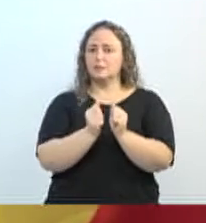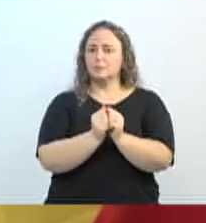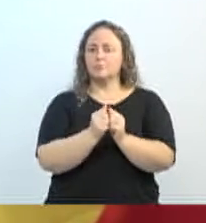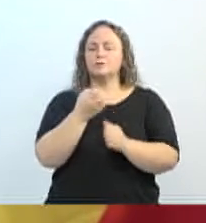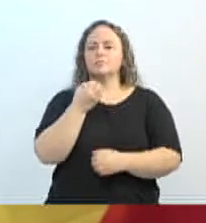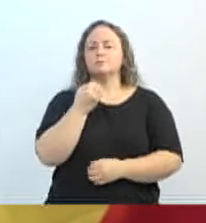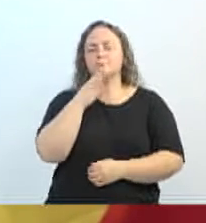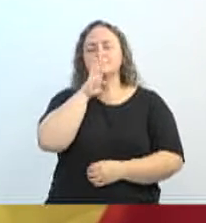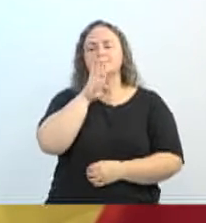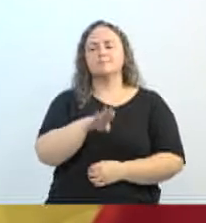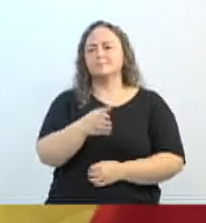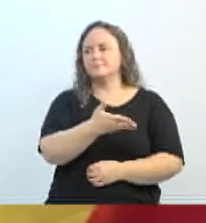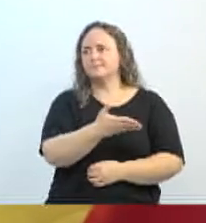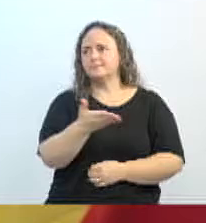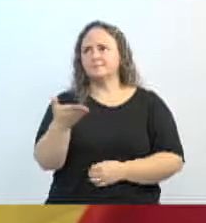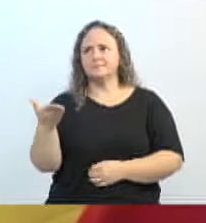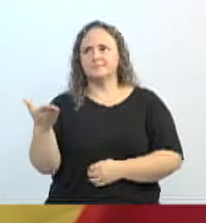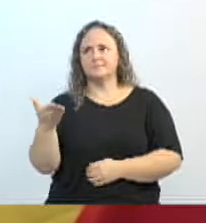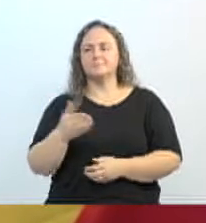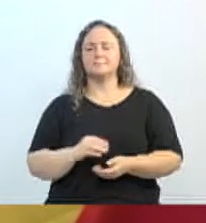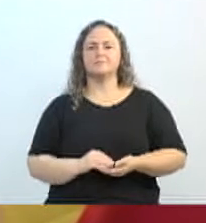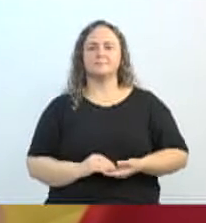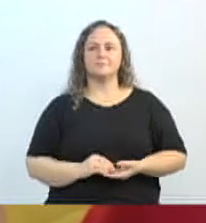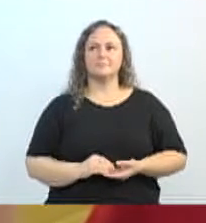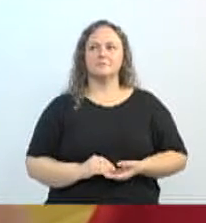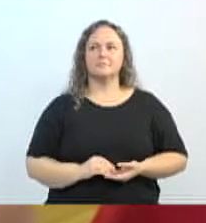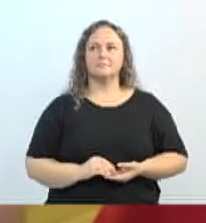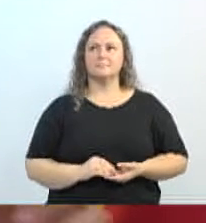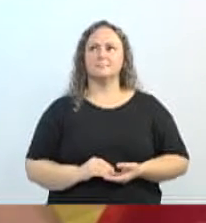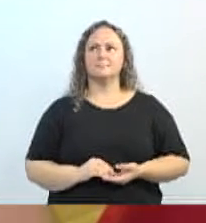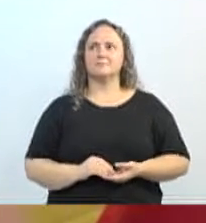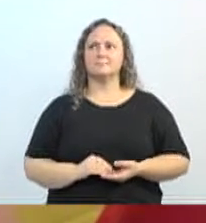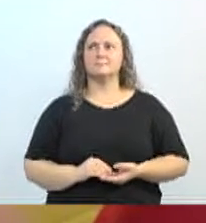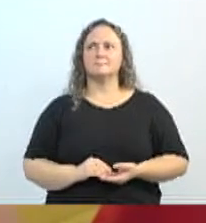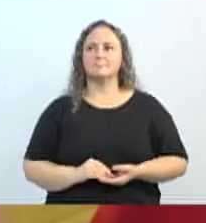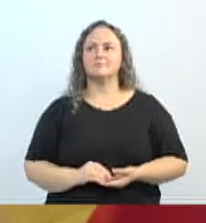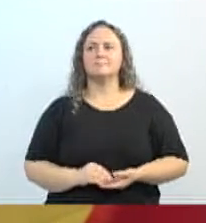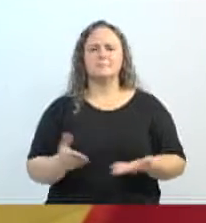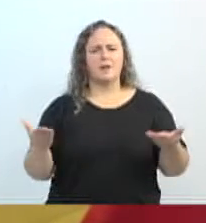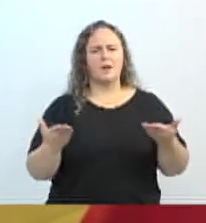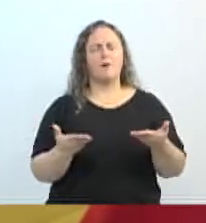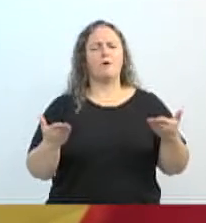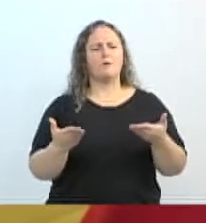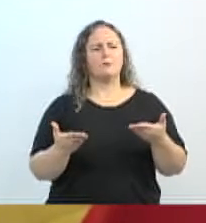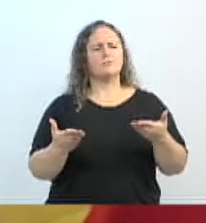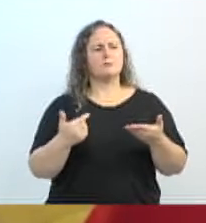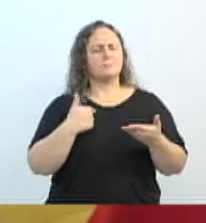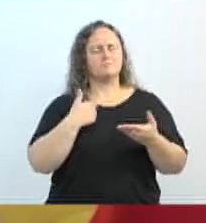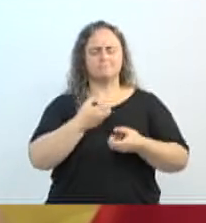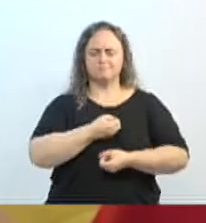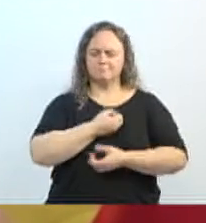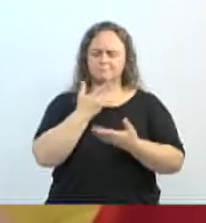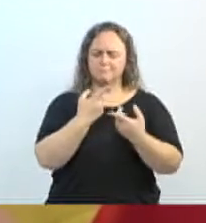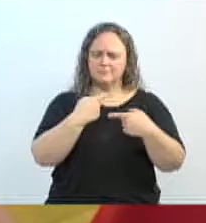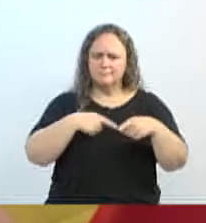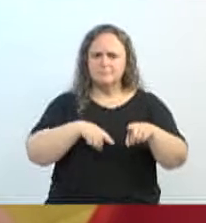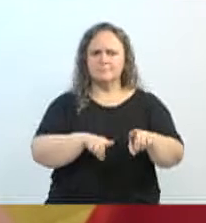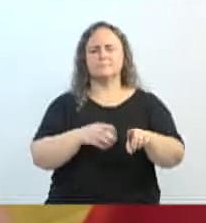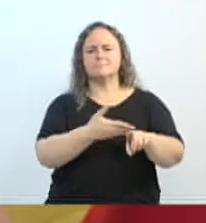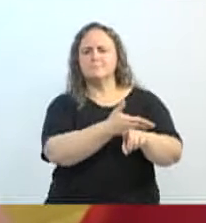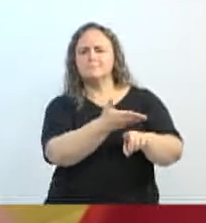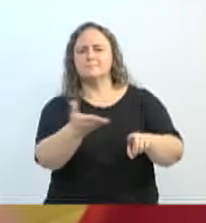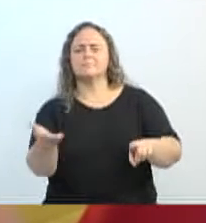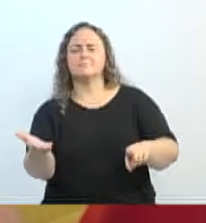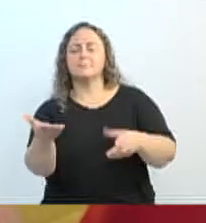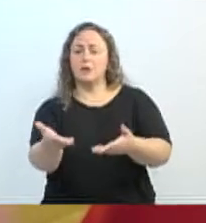todos. Começo meu pronunciamento hoje lançando um pequeno desafio e convido vossas excelências,